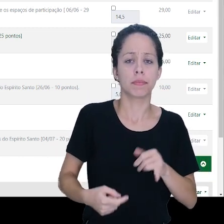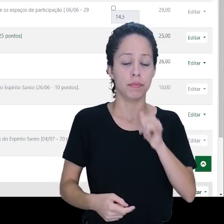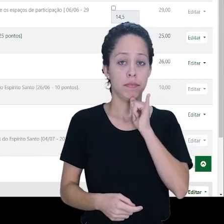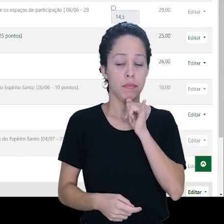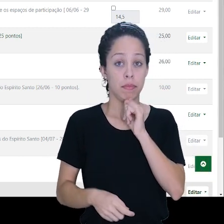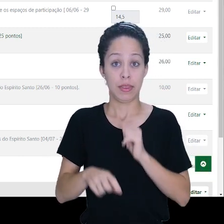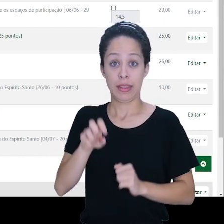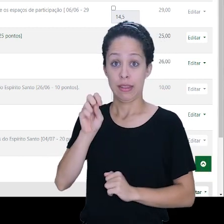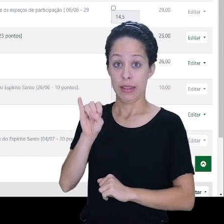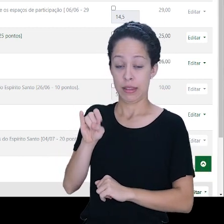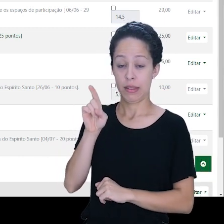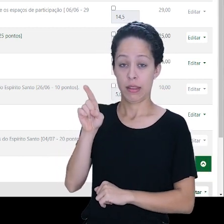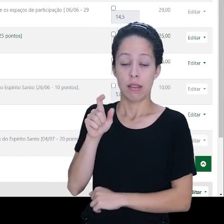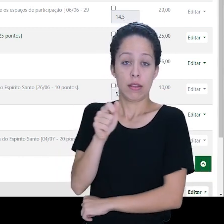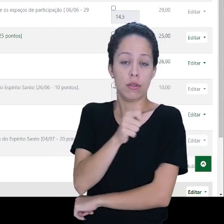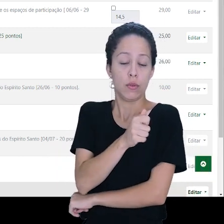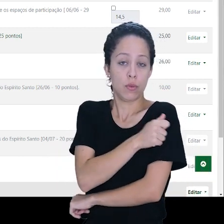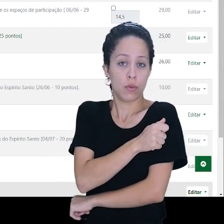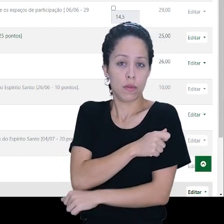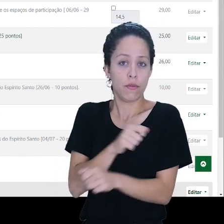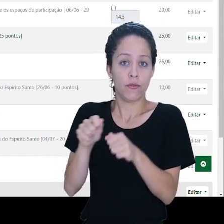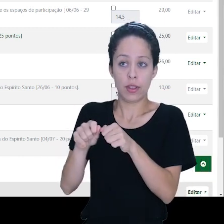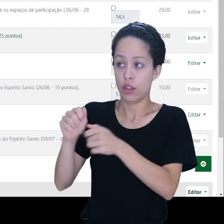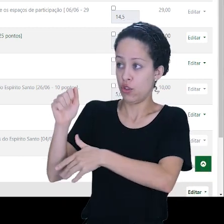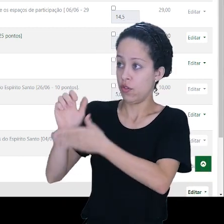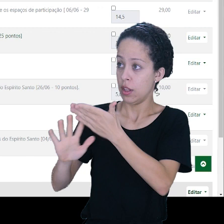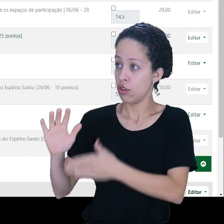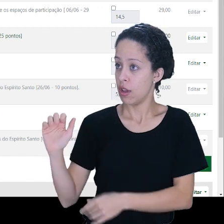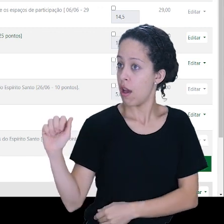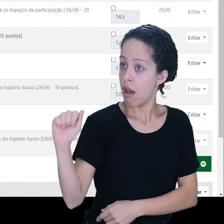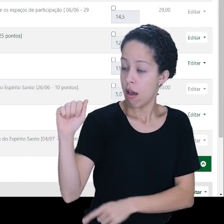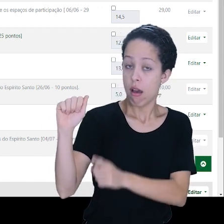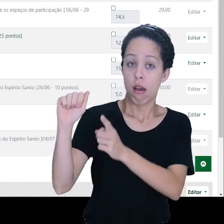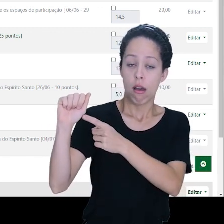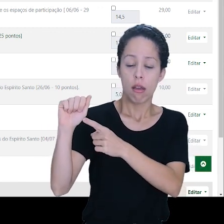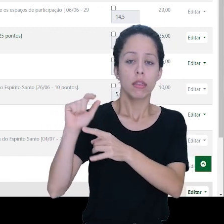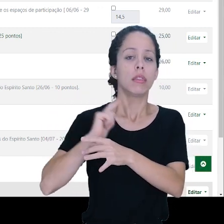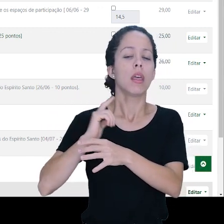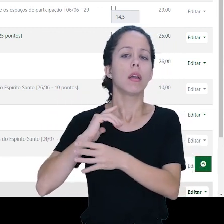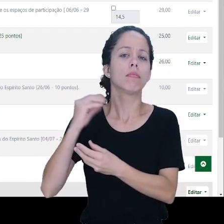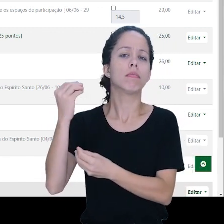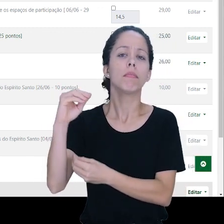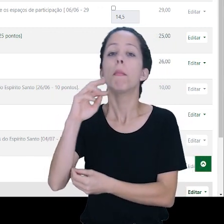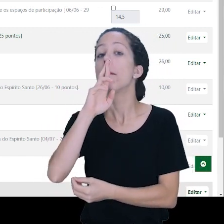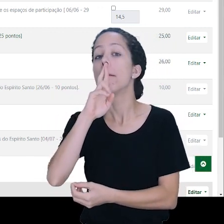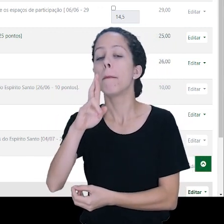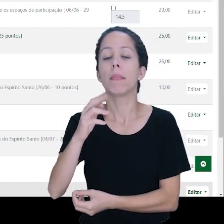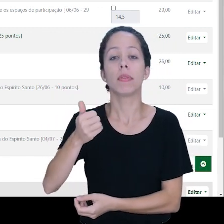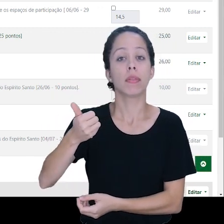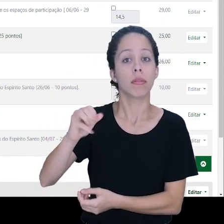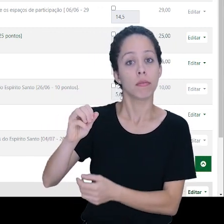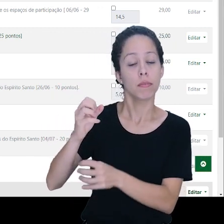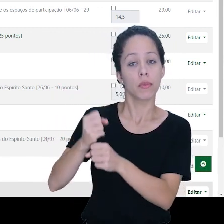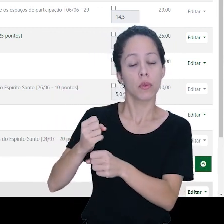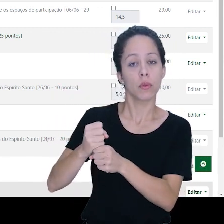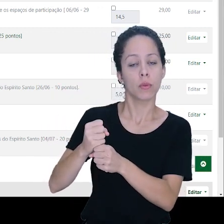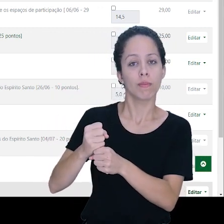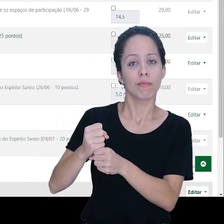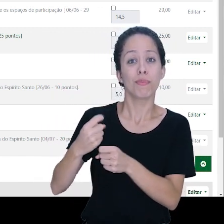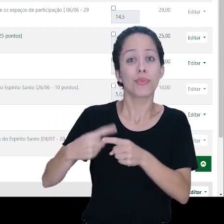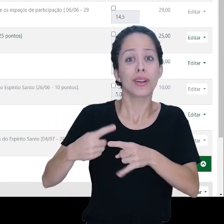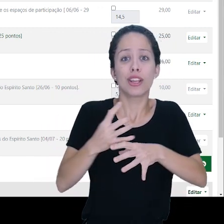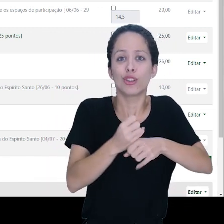zá Digamos que ele fez todas as atividades ele tirou 10 pontos ou seja ele ficou de